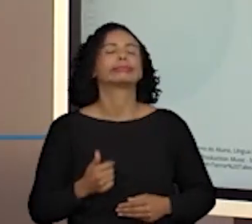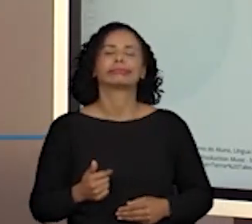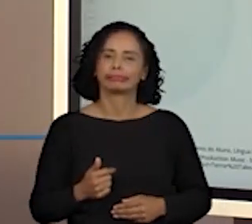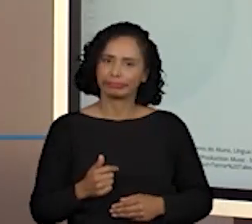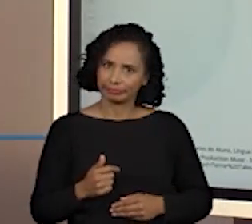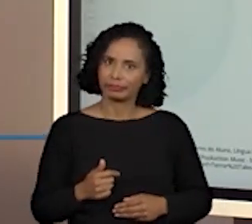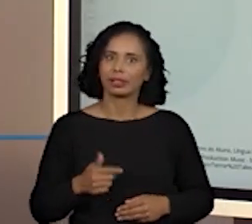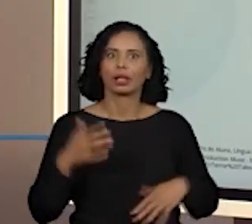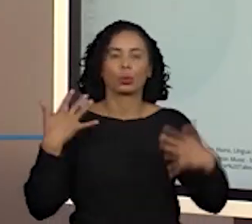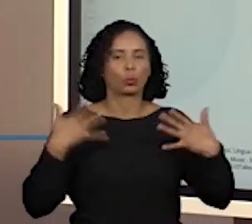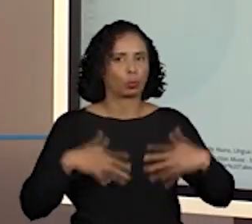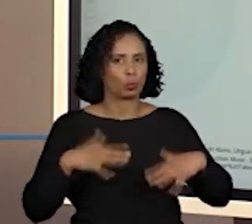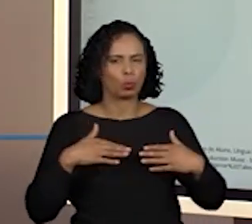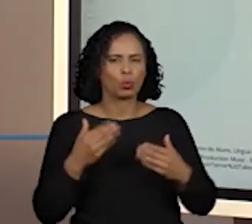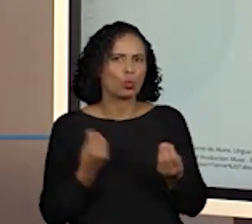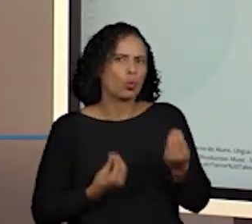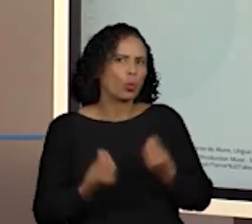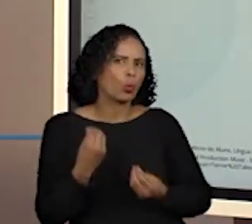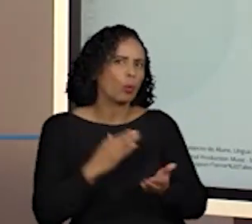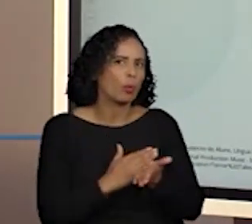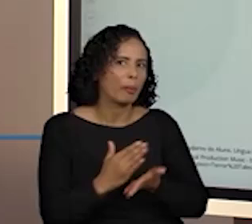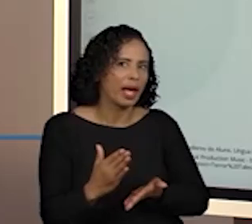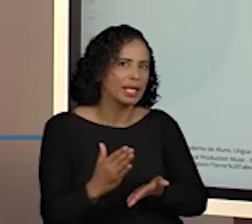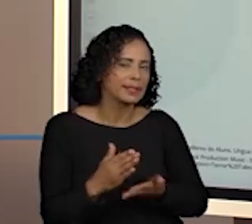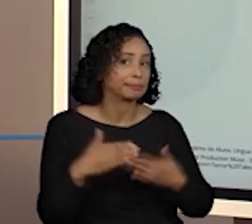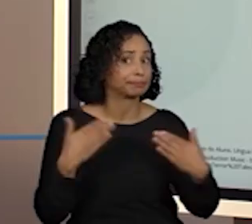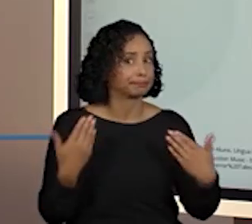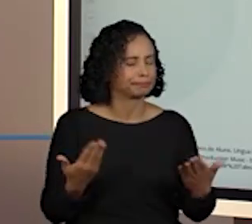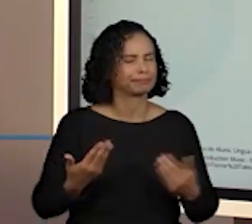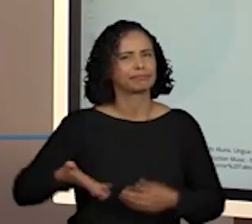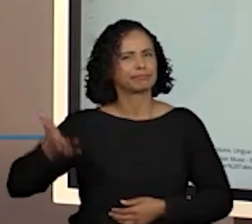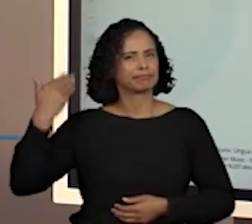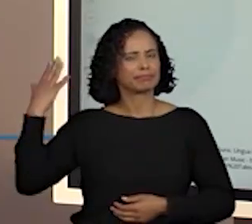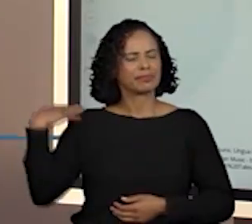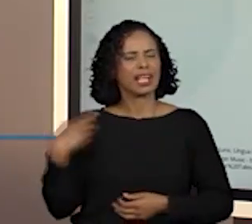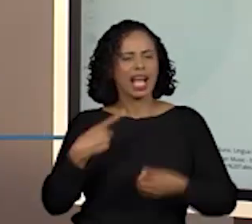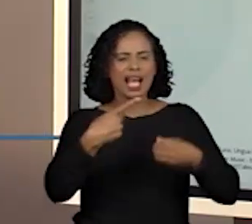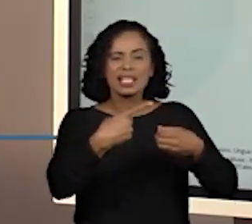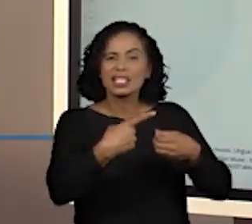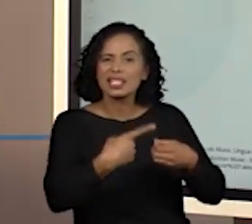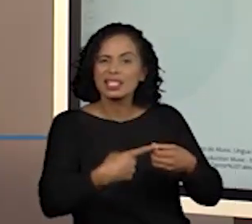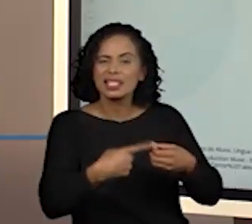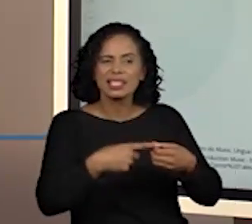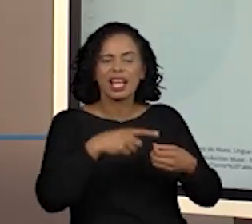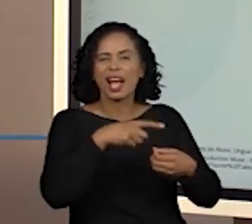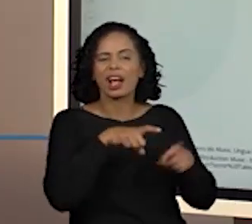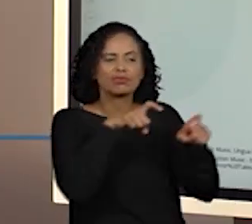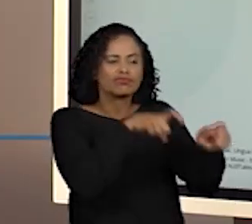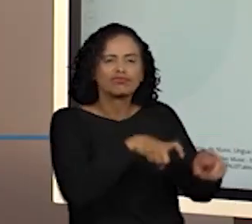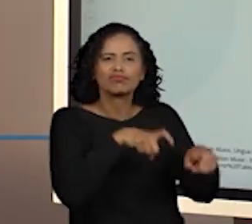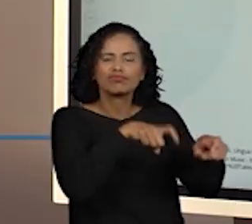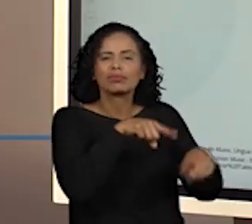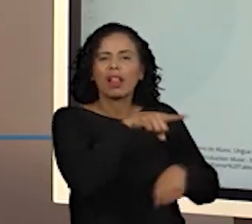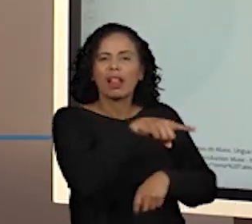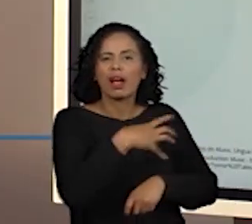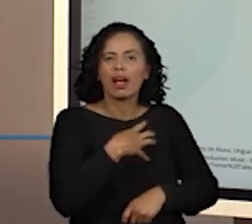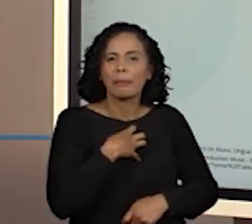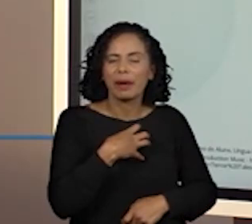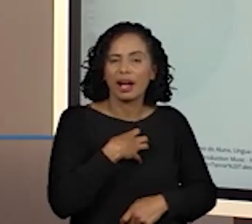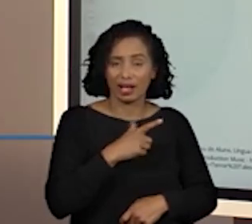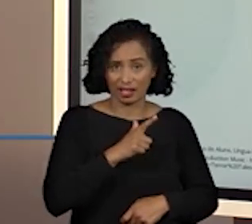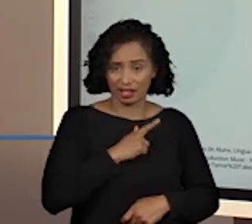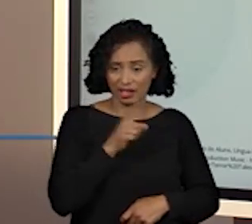do Zoológico se iniciava assim. Em uma pacata cidadezinha no interior da Bahia, havia um antigo